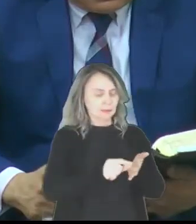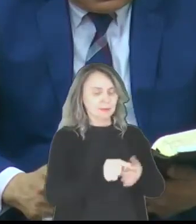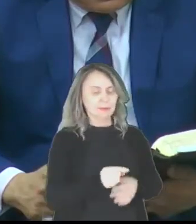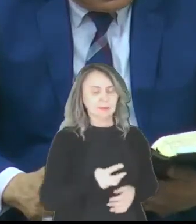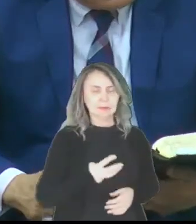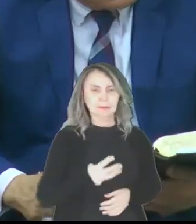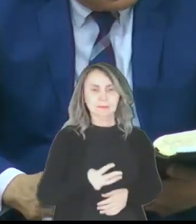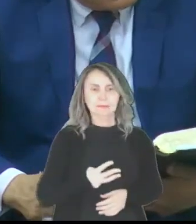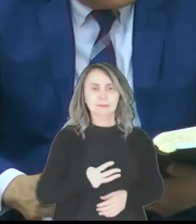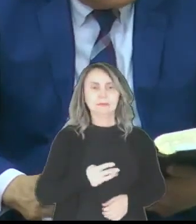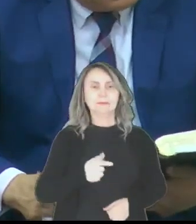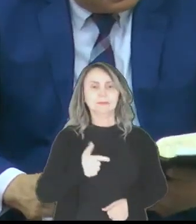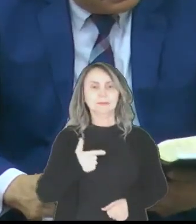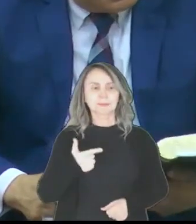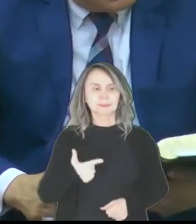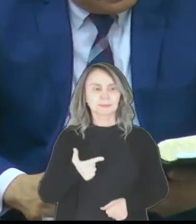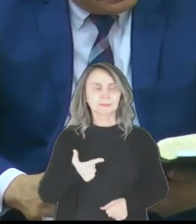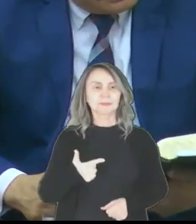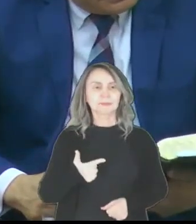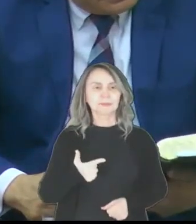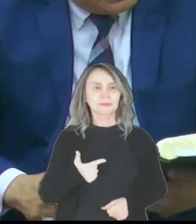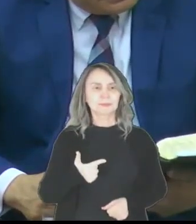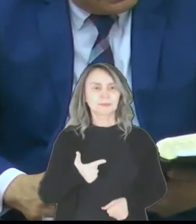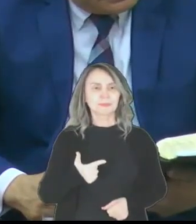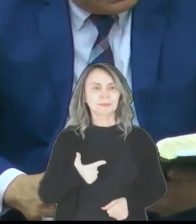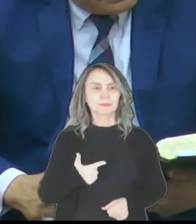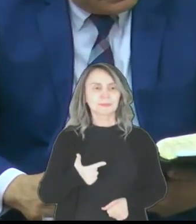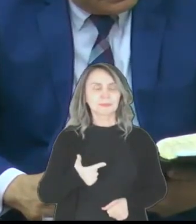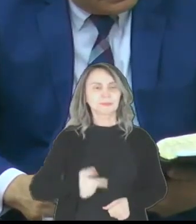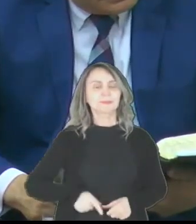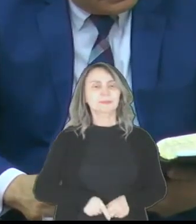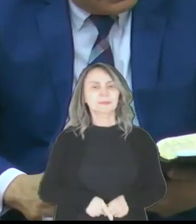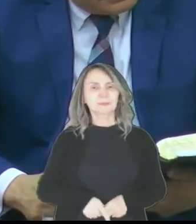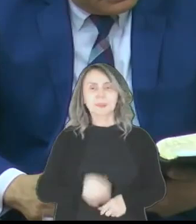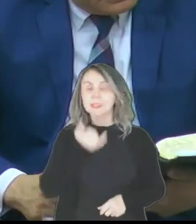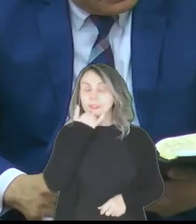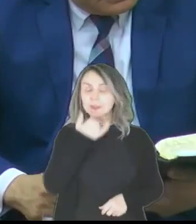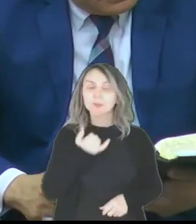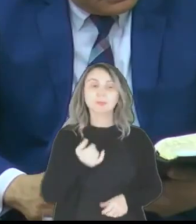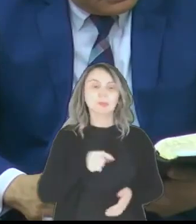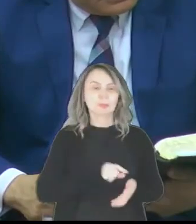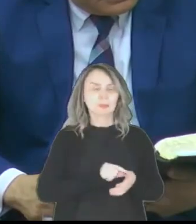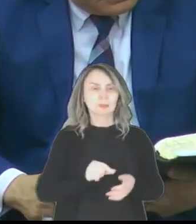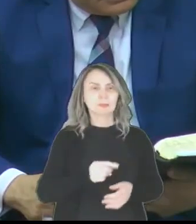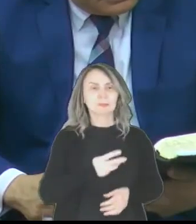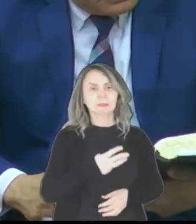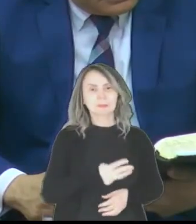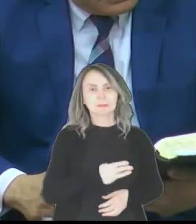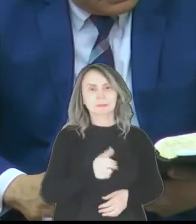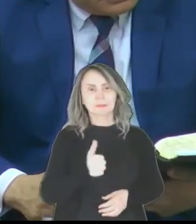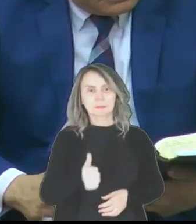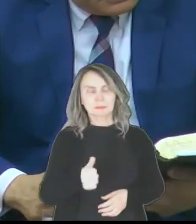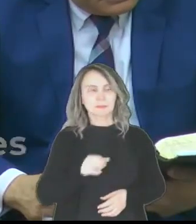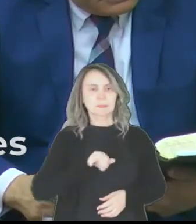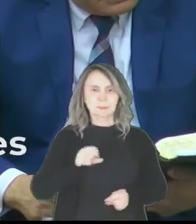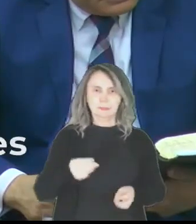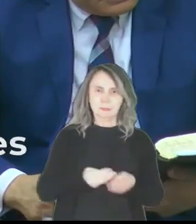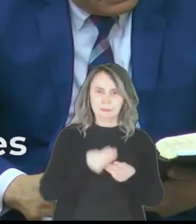32, no versículo 31, os judeus disseram: nossos